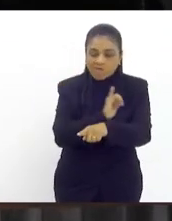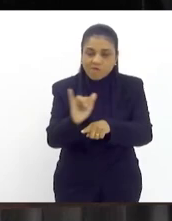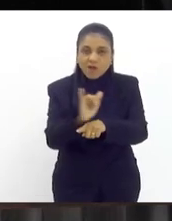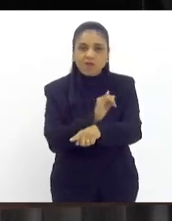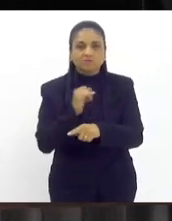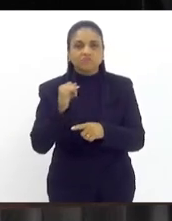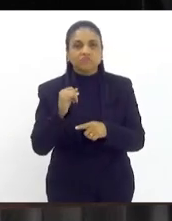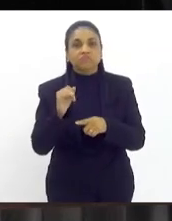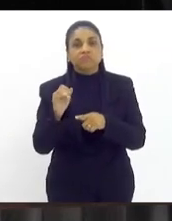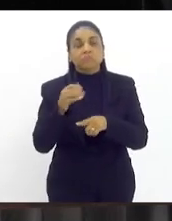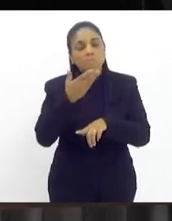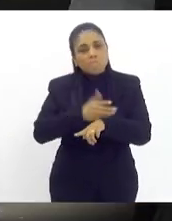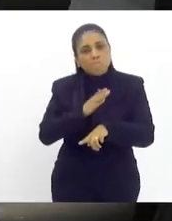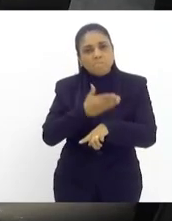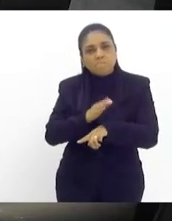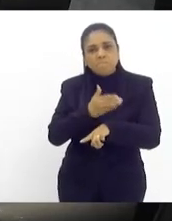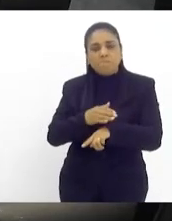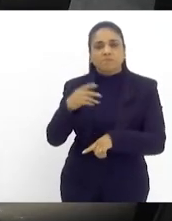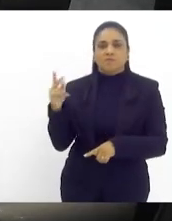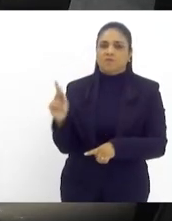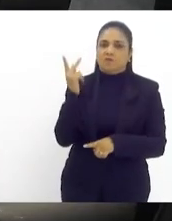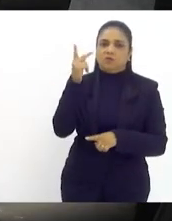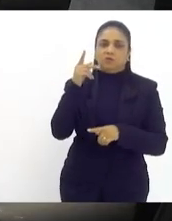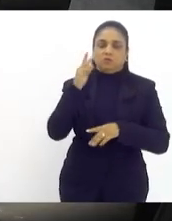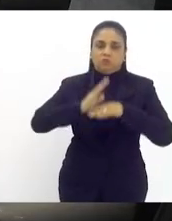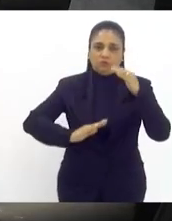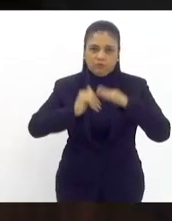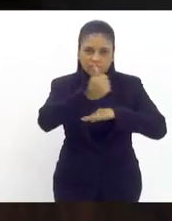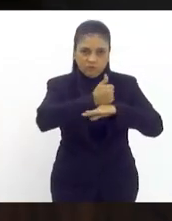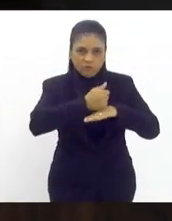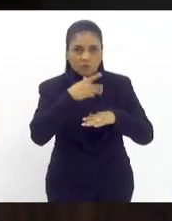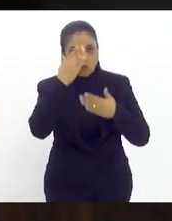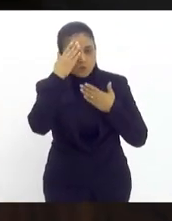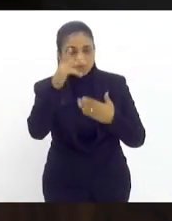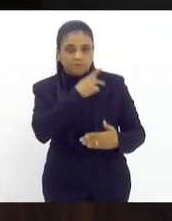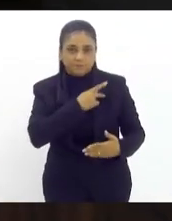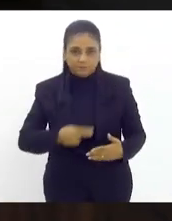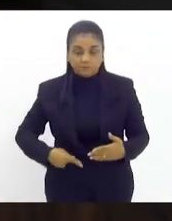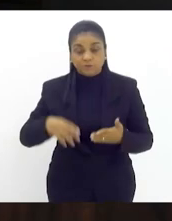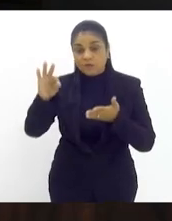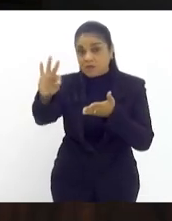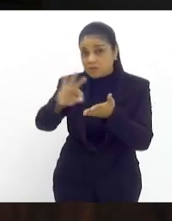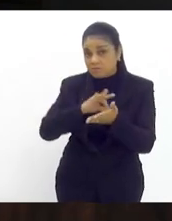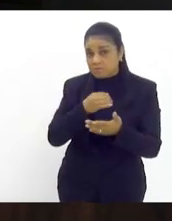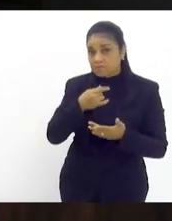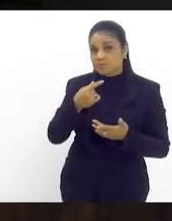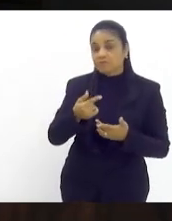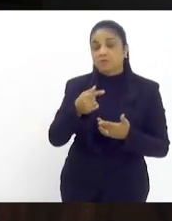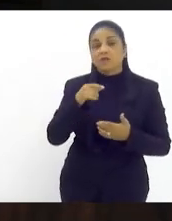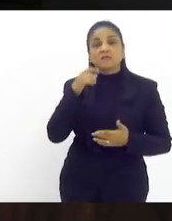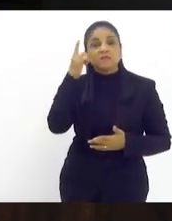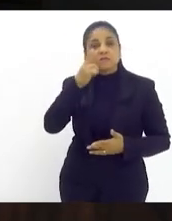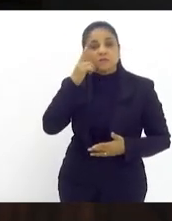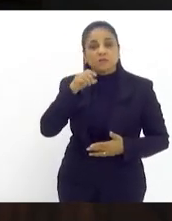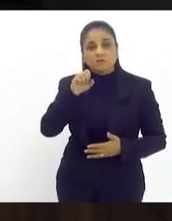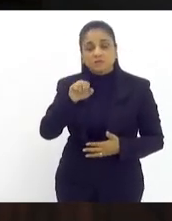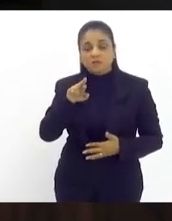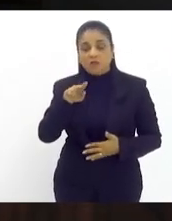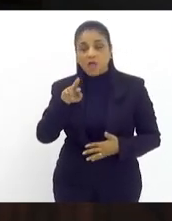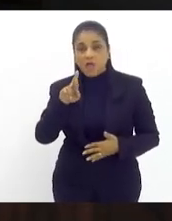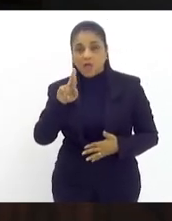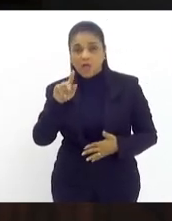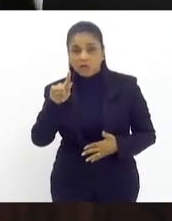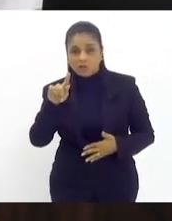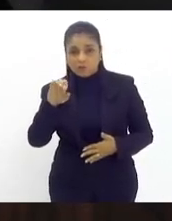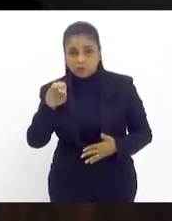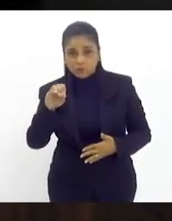profissionais Muito obrigado presidente próximo a dois escrito é o nome Deputado Sérgio Fernandes que dispõe